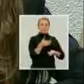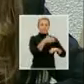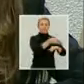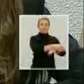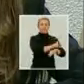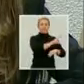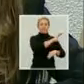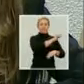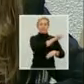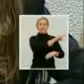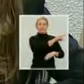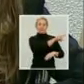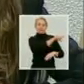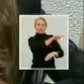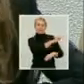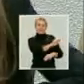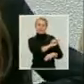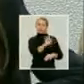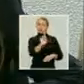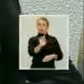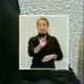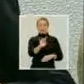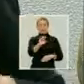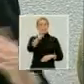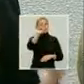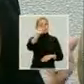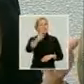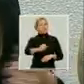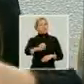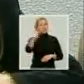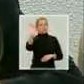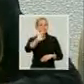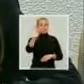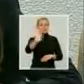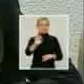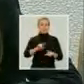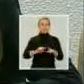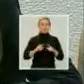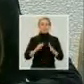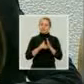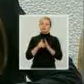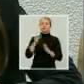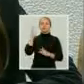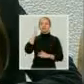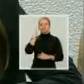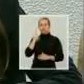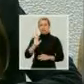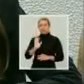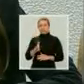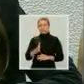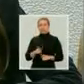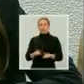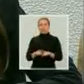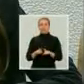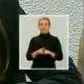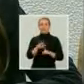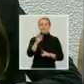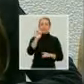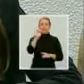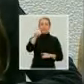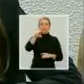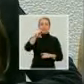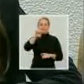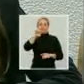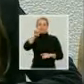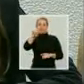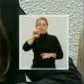Então, não são 80%. Historicamente, a Fundação e o IBC sabem disso, o FNDE solicitou